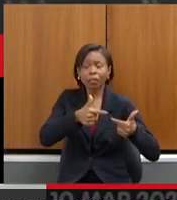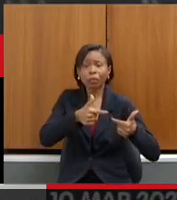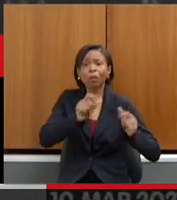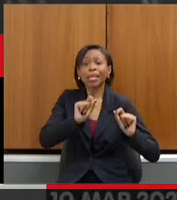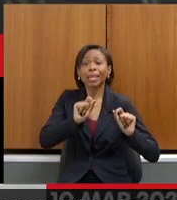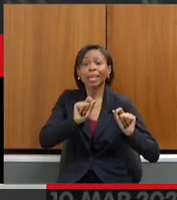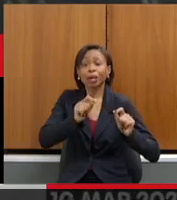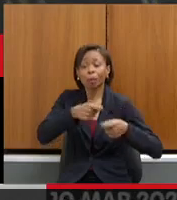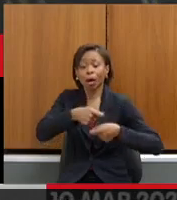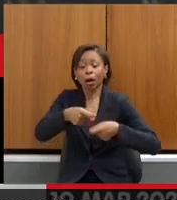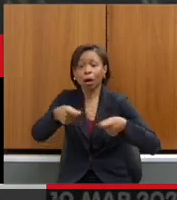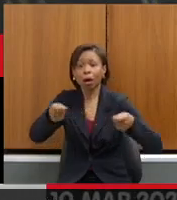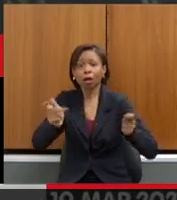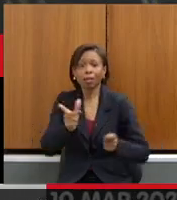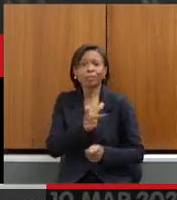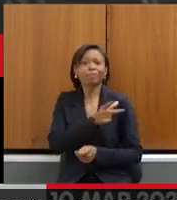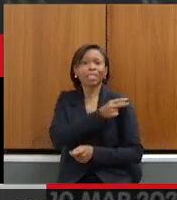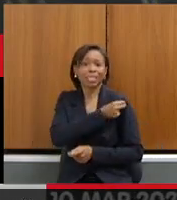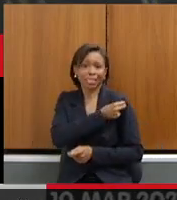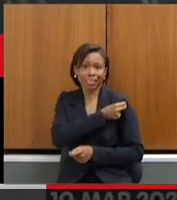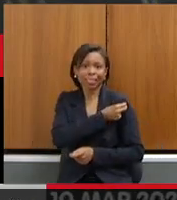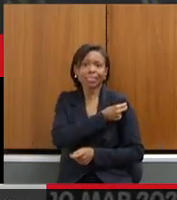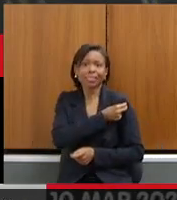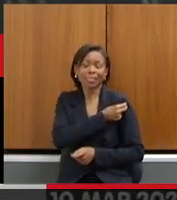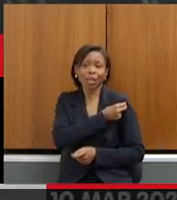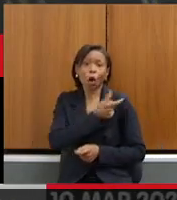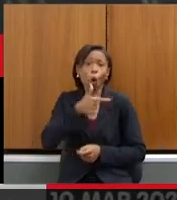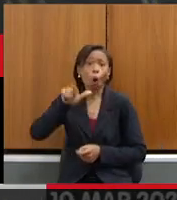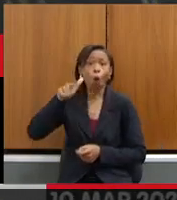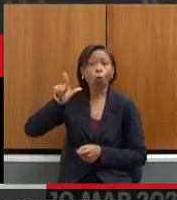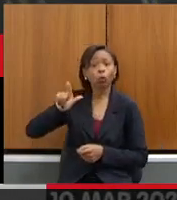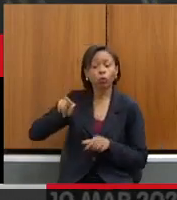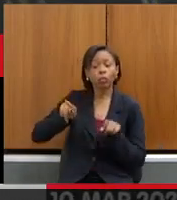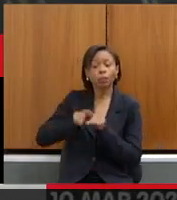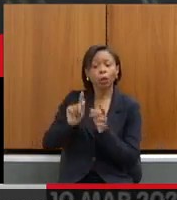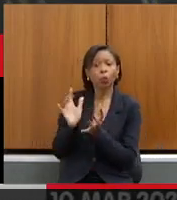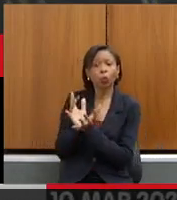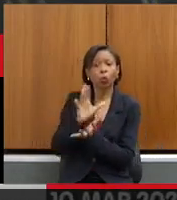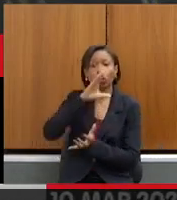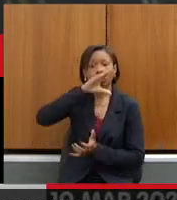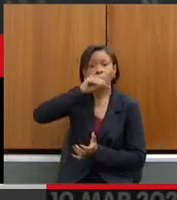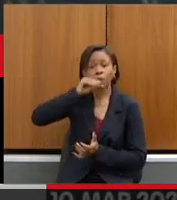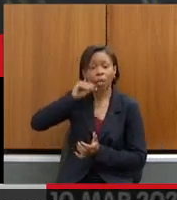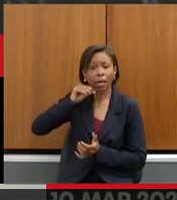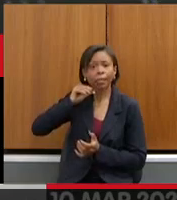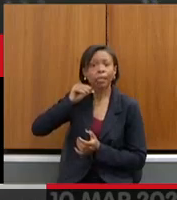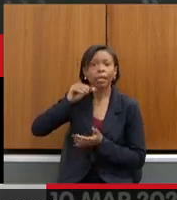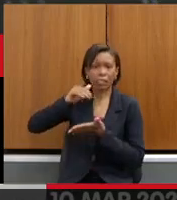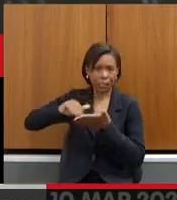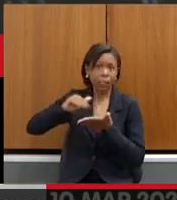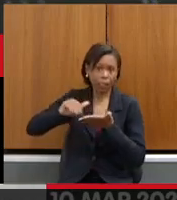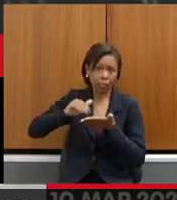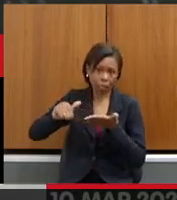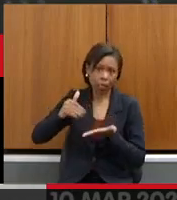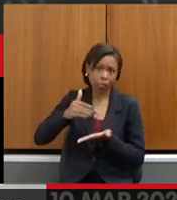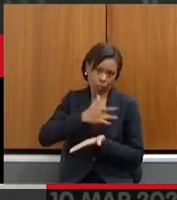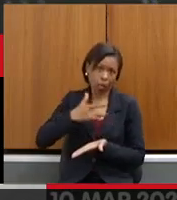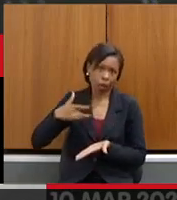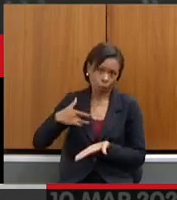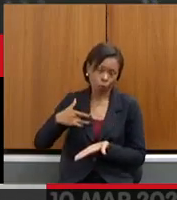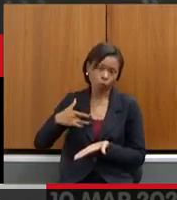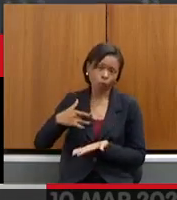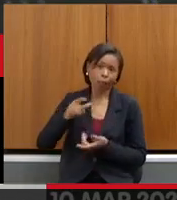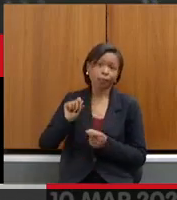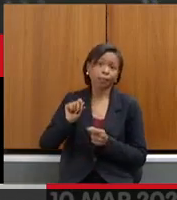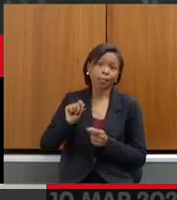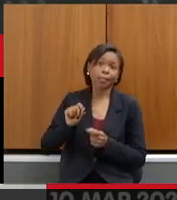vacinas nós temos aqui os servidores das demais secretarias que suportam a secretaria de estado de saúde de